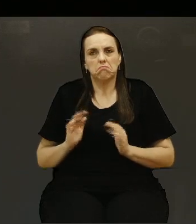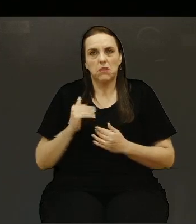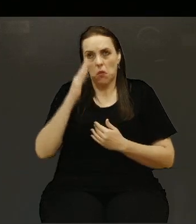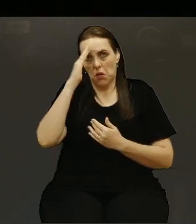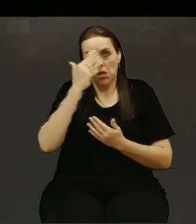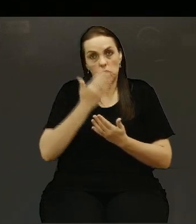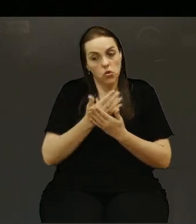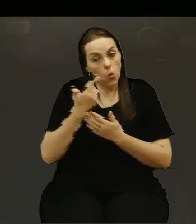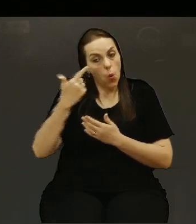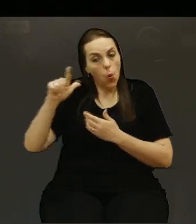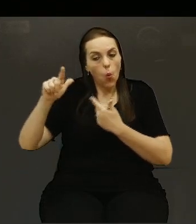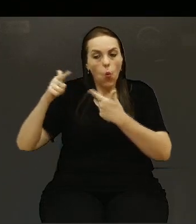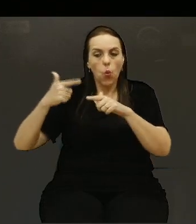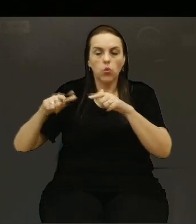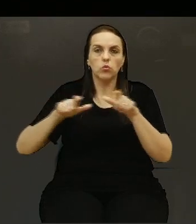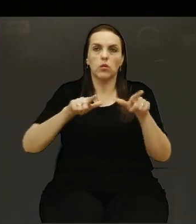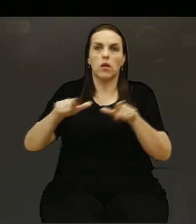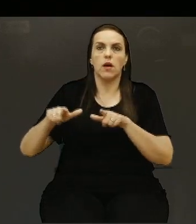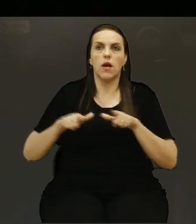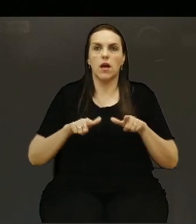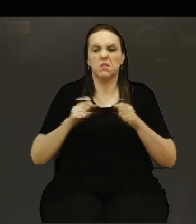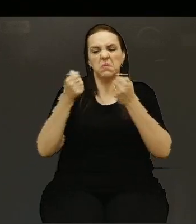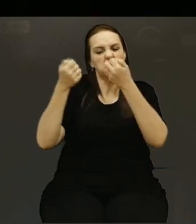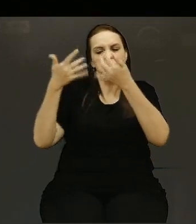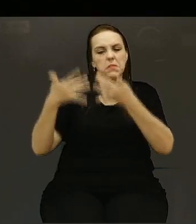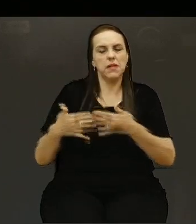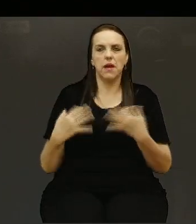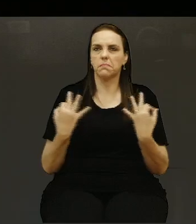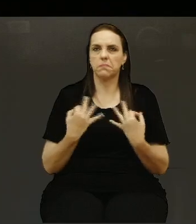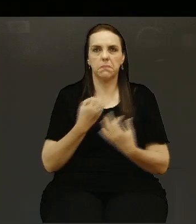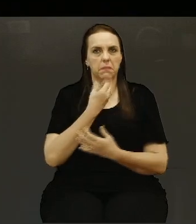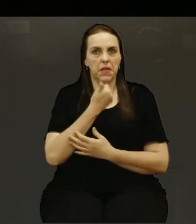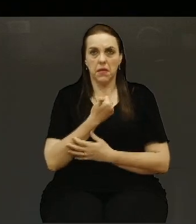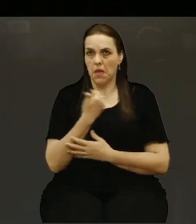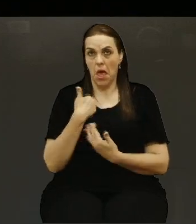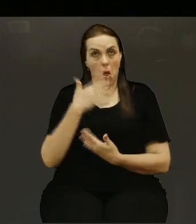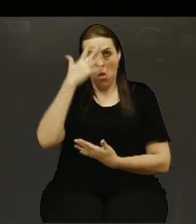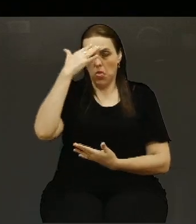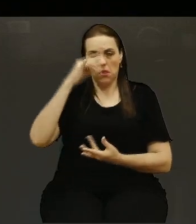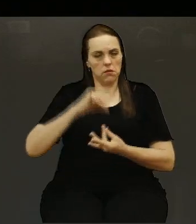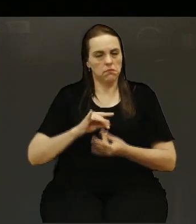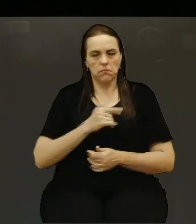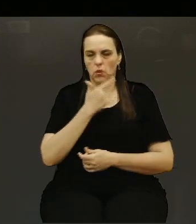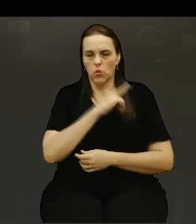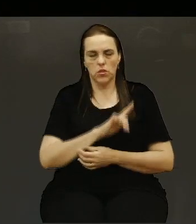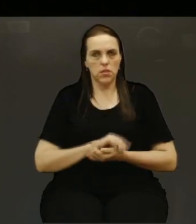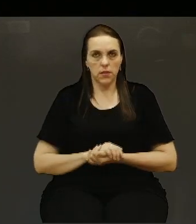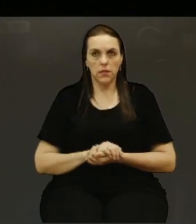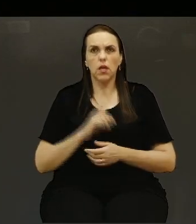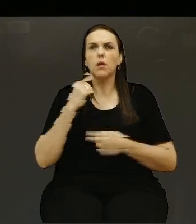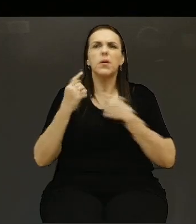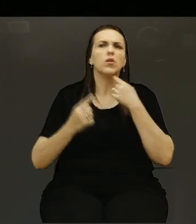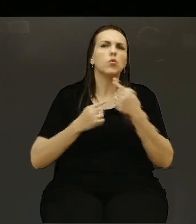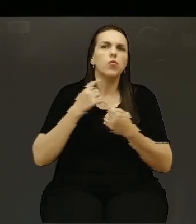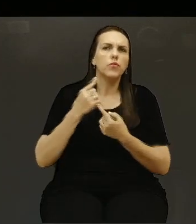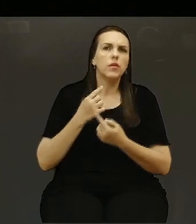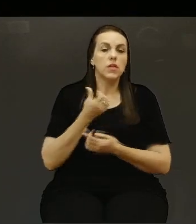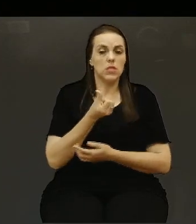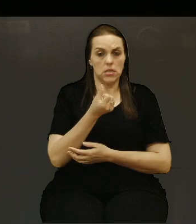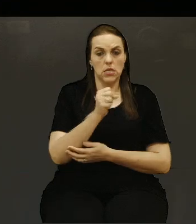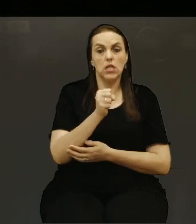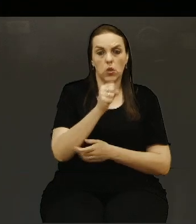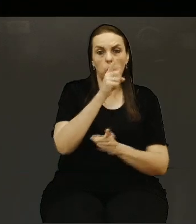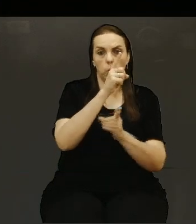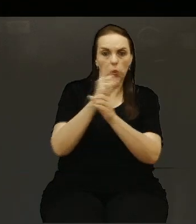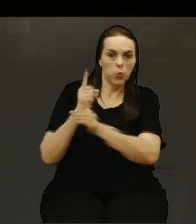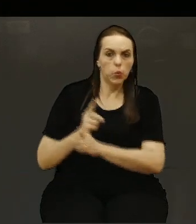outros locais. Agora, não foi bem explicado, eu ao menos não consegui compreender. Então fica essa dúvida. Bom, 68 eu encontrei lá